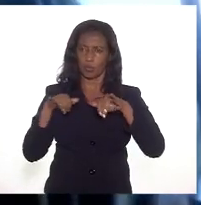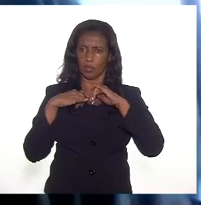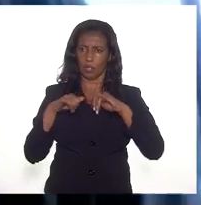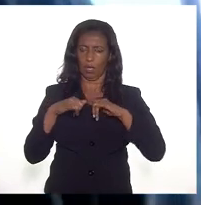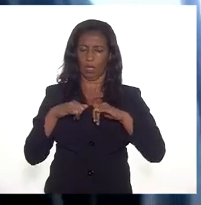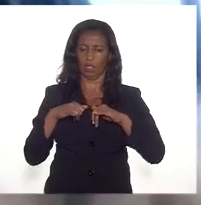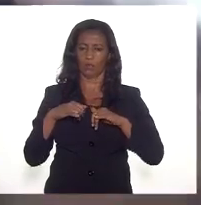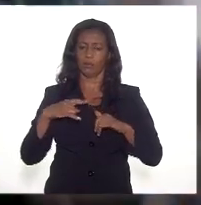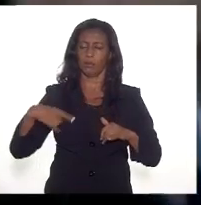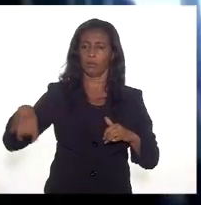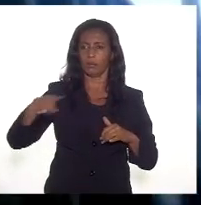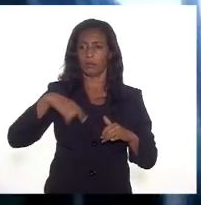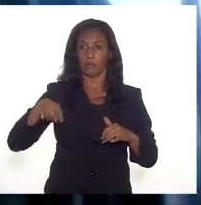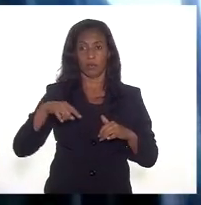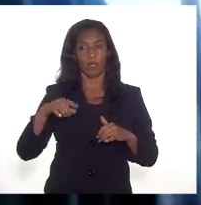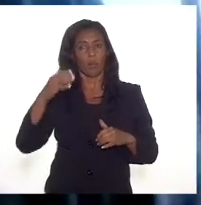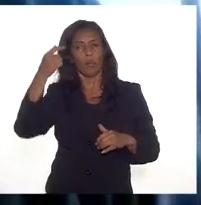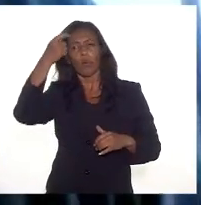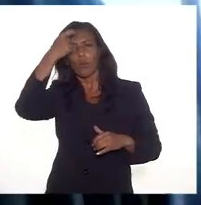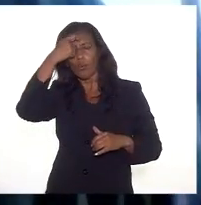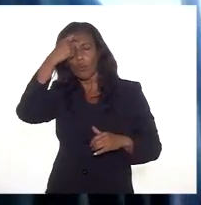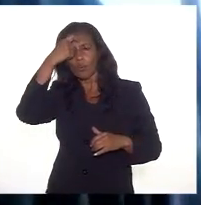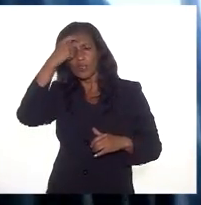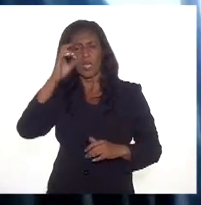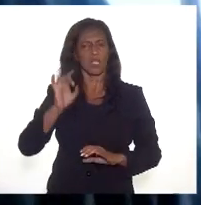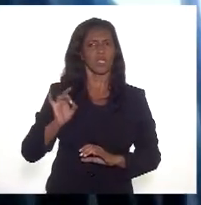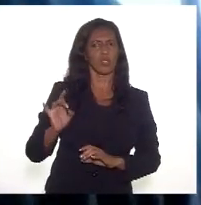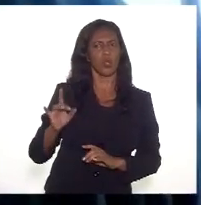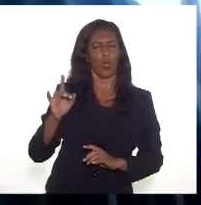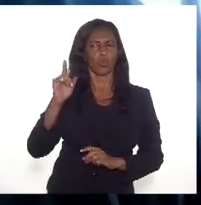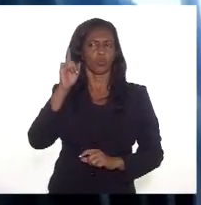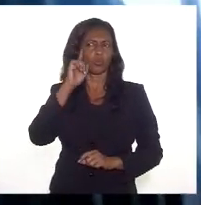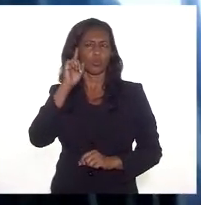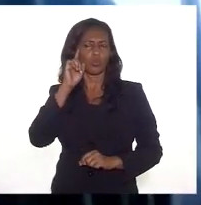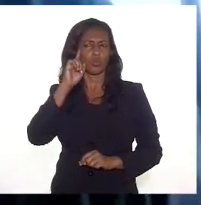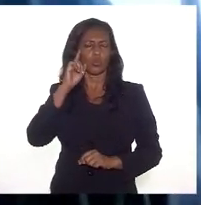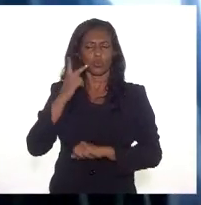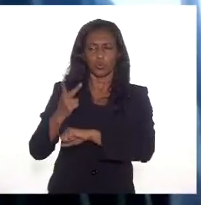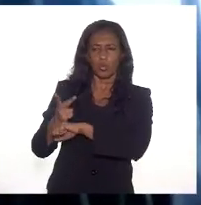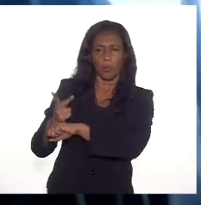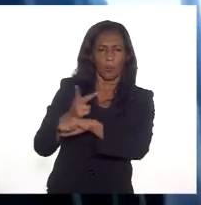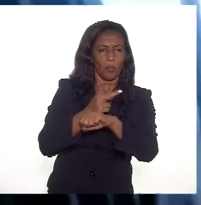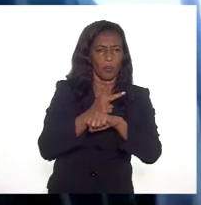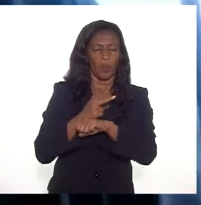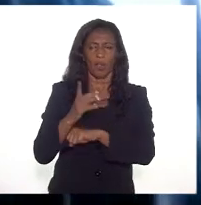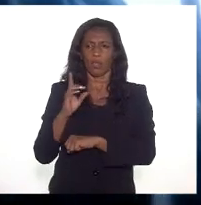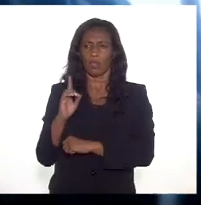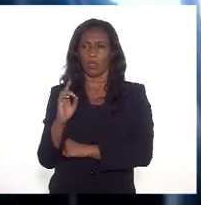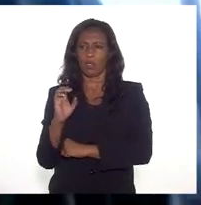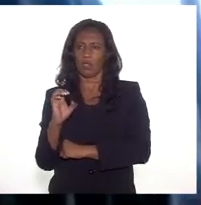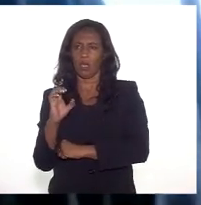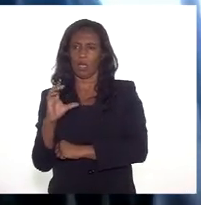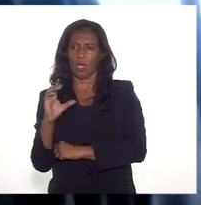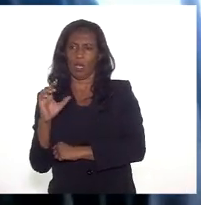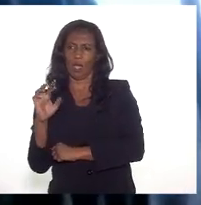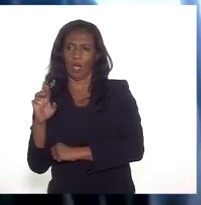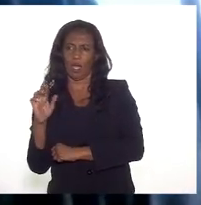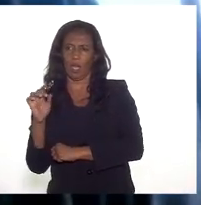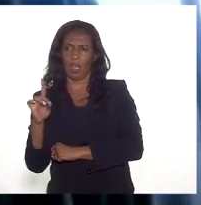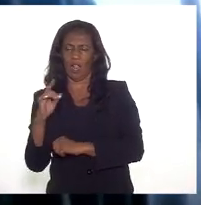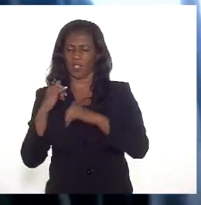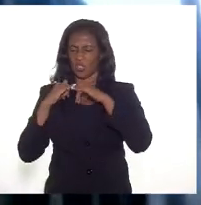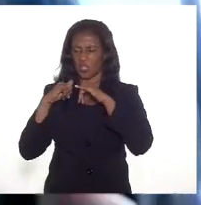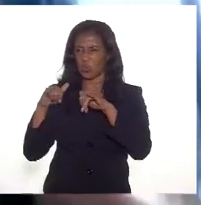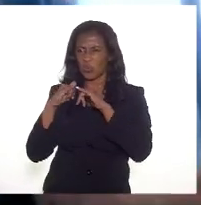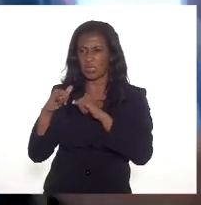para que se forme uma consciência. Não basta a gente ficar cada dia correndo atrás da DECRADE, cada dia fazendo uma